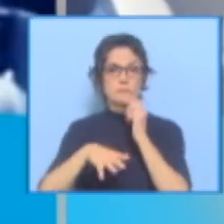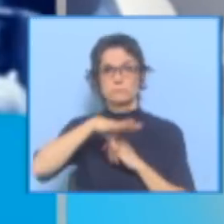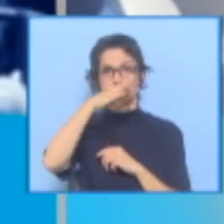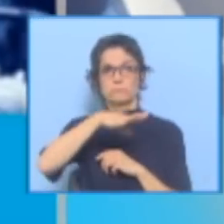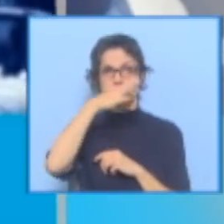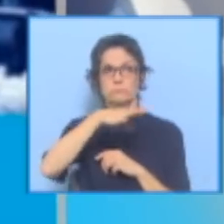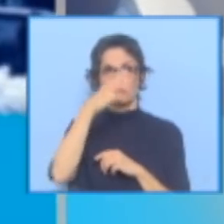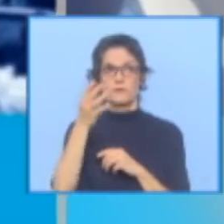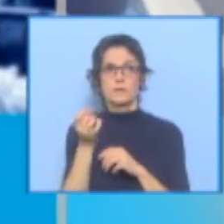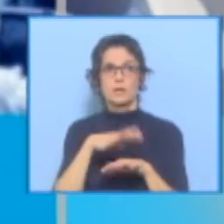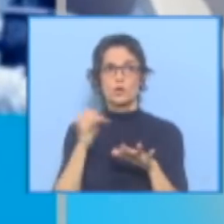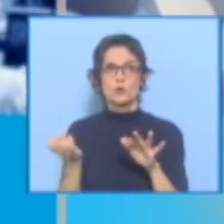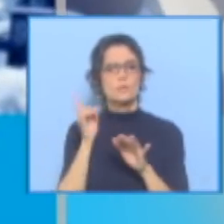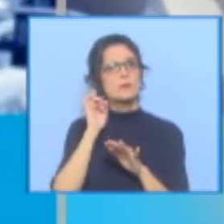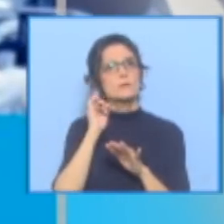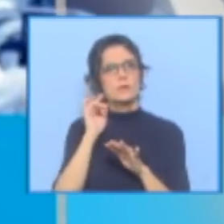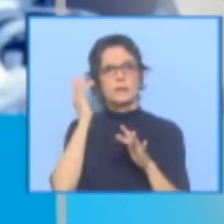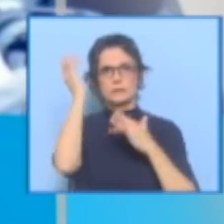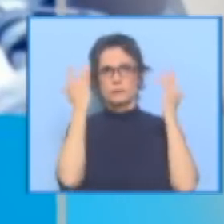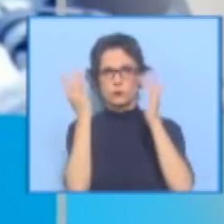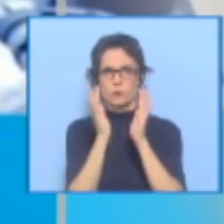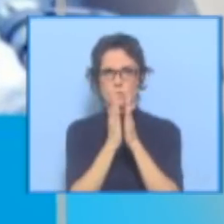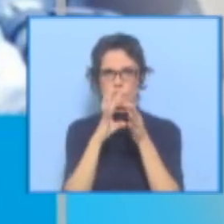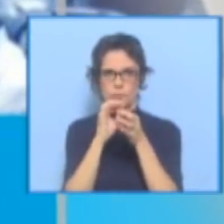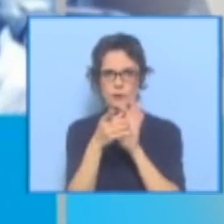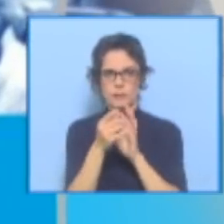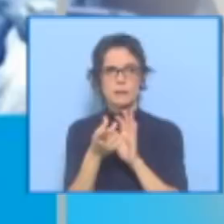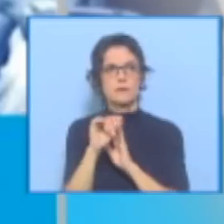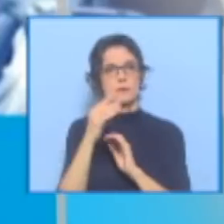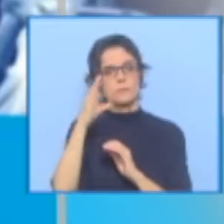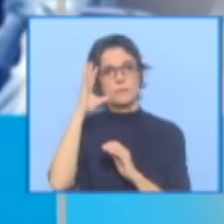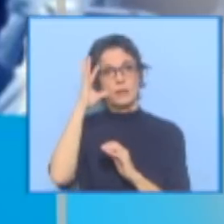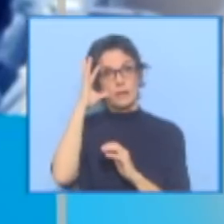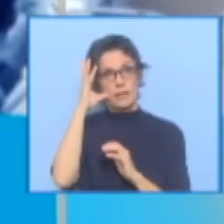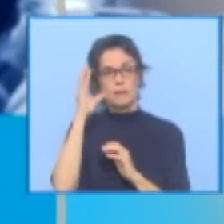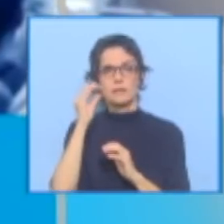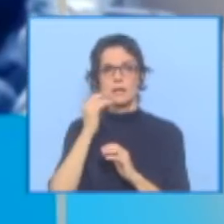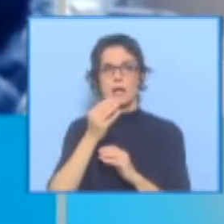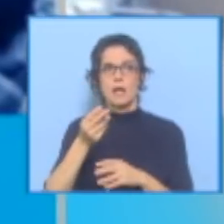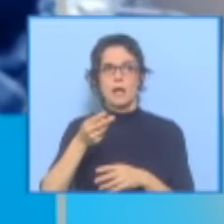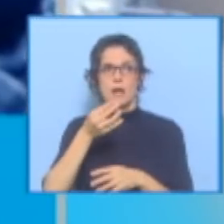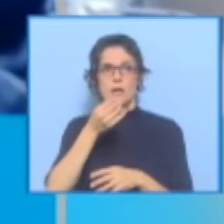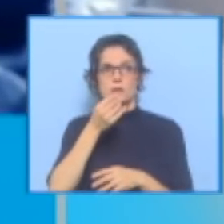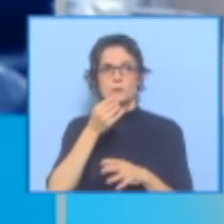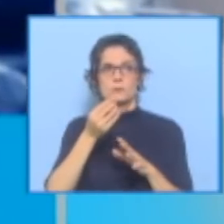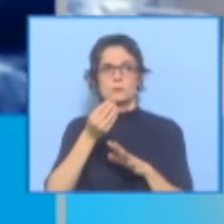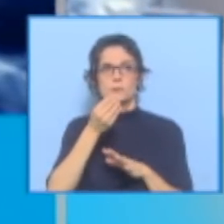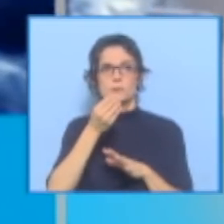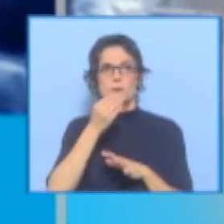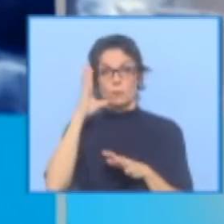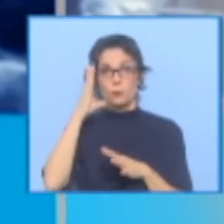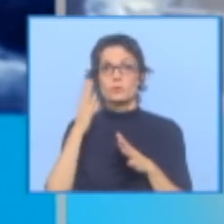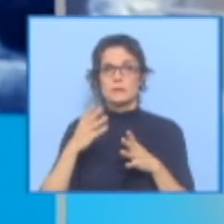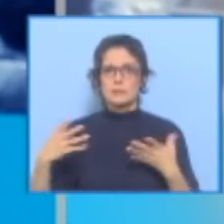importância também da teologia. Depois, à tarde, teremos um almoço onde todos os estudantes de todo o país e professores